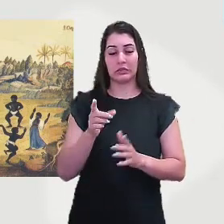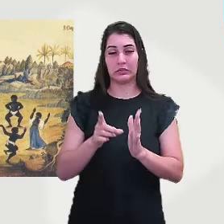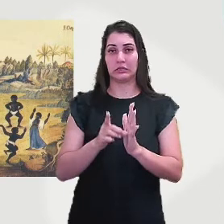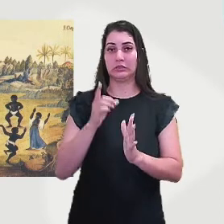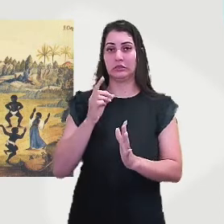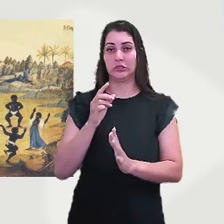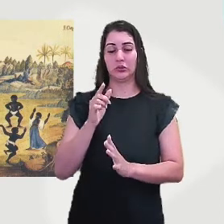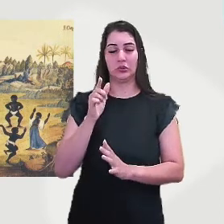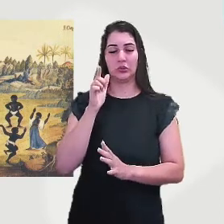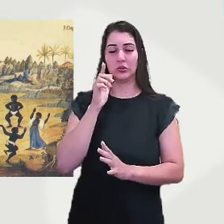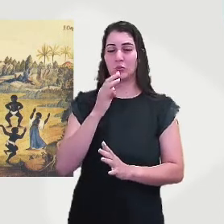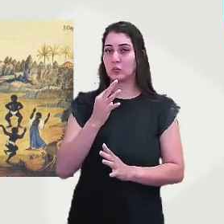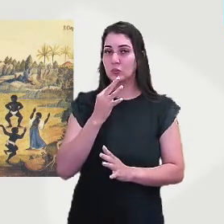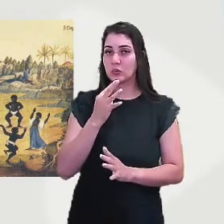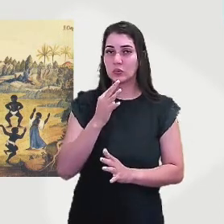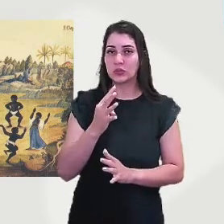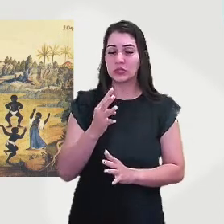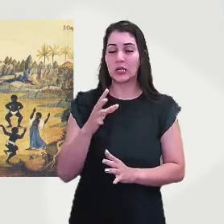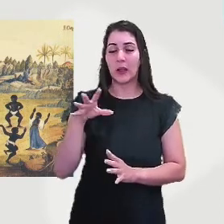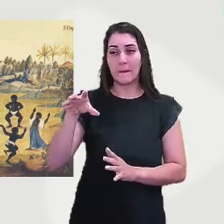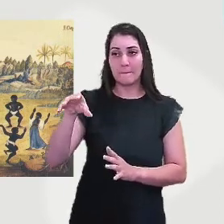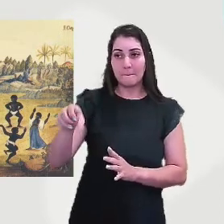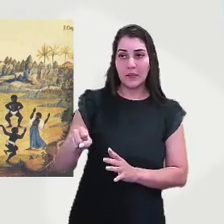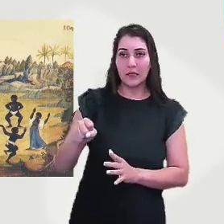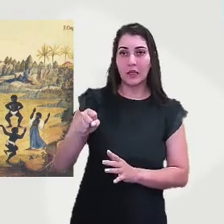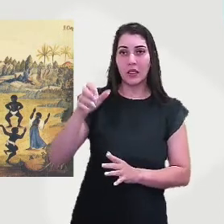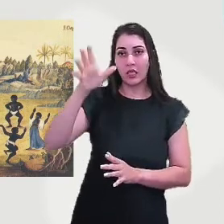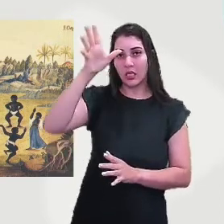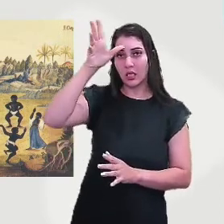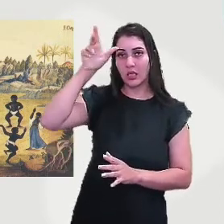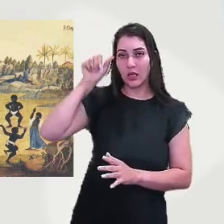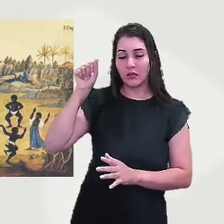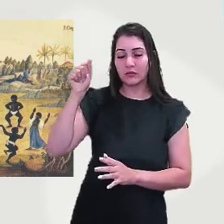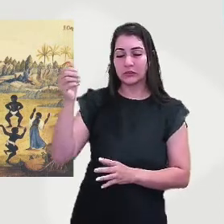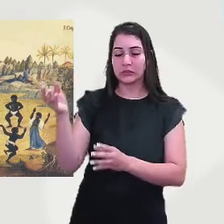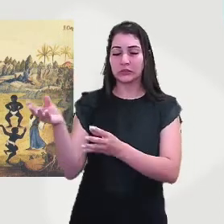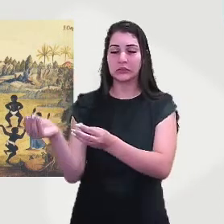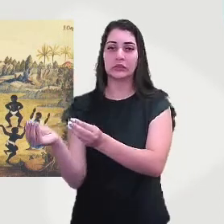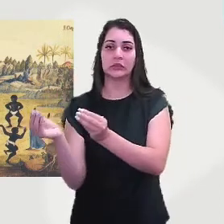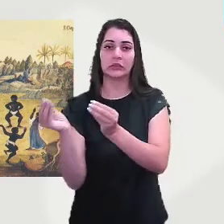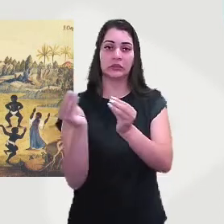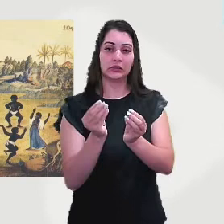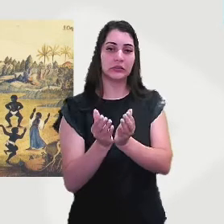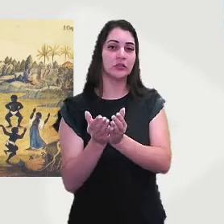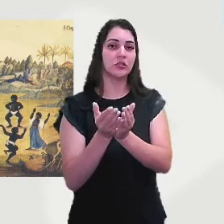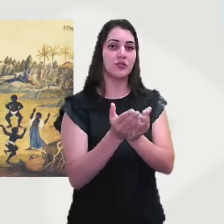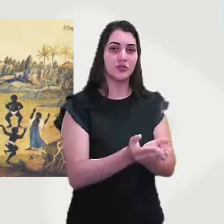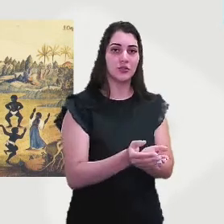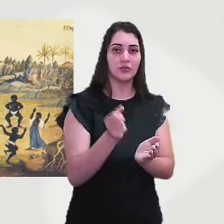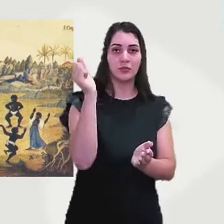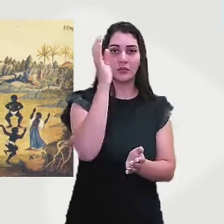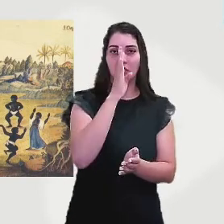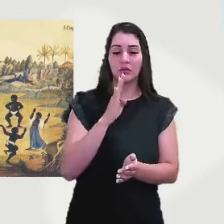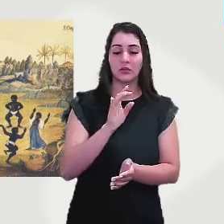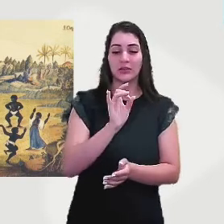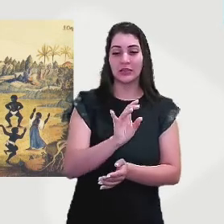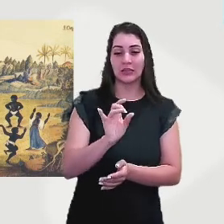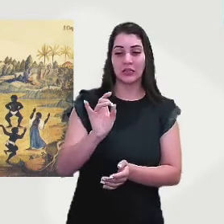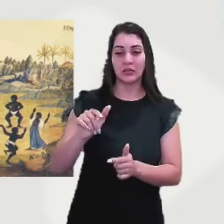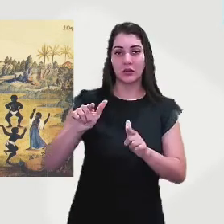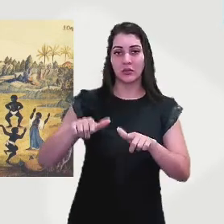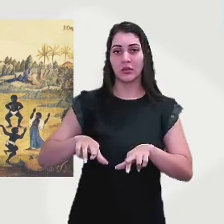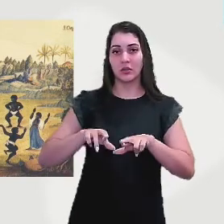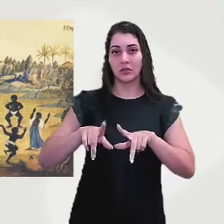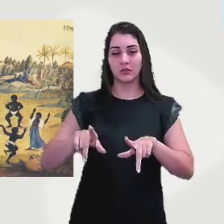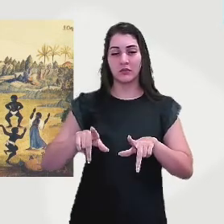eram capturados da África, trazidos para o Brasil, cada um é de um lugar diferente, cada um com uma cultura diferente.